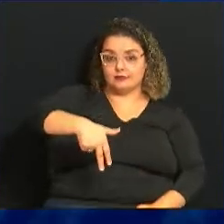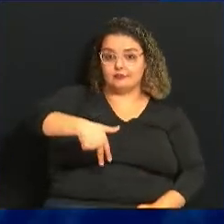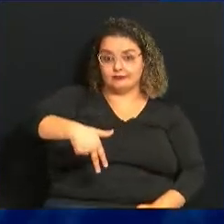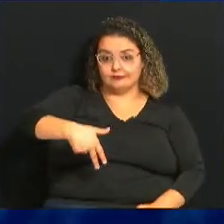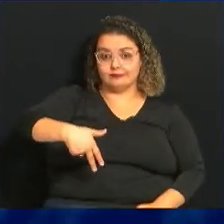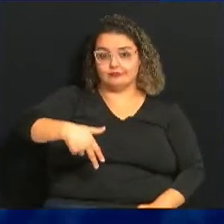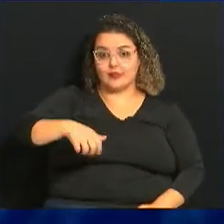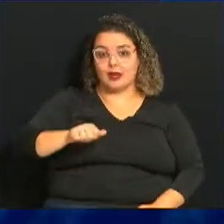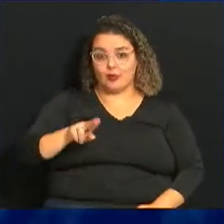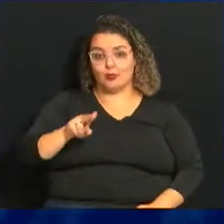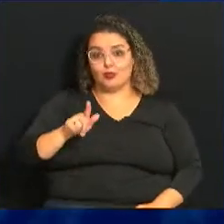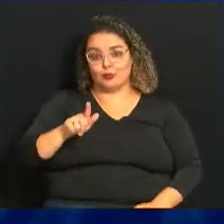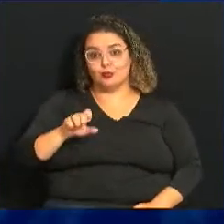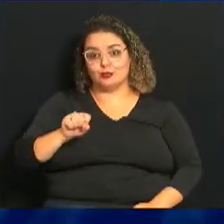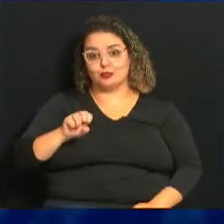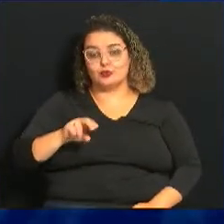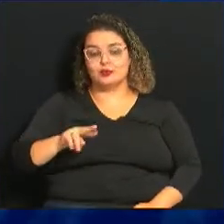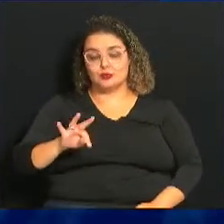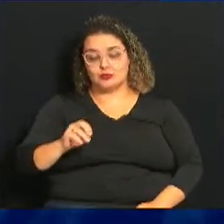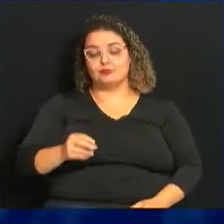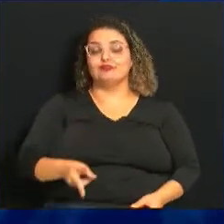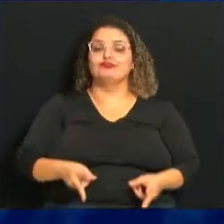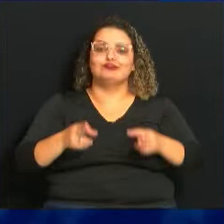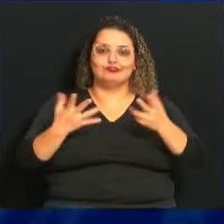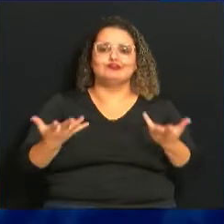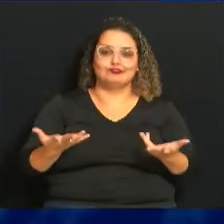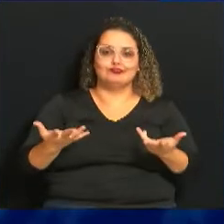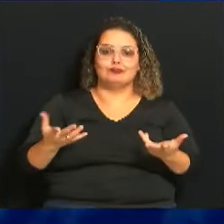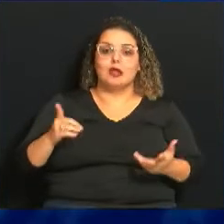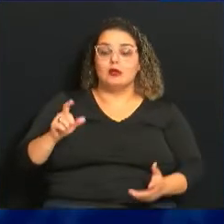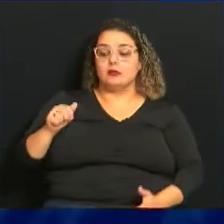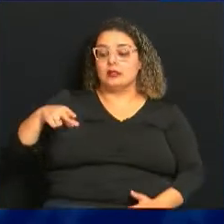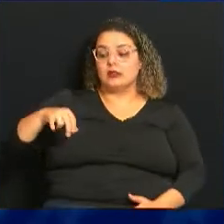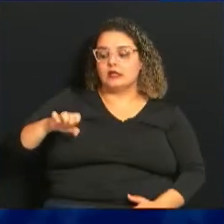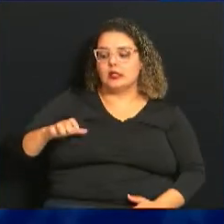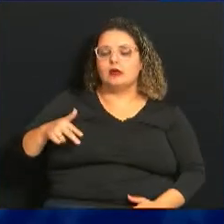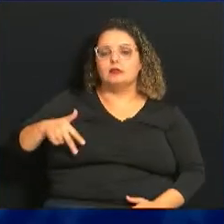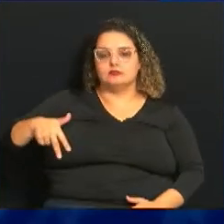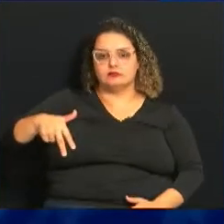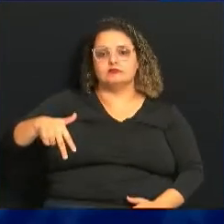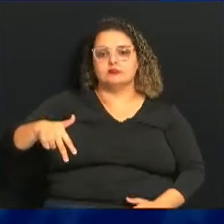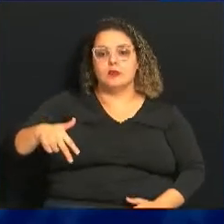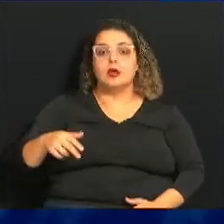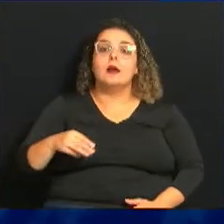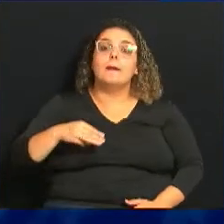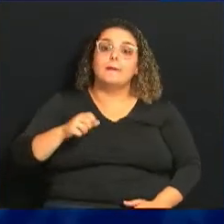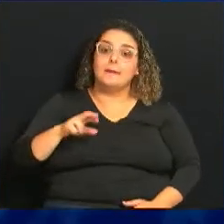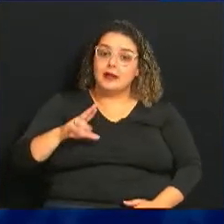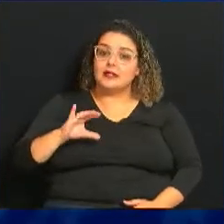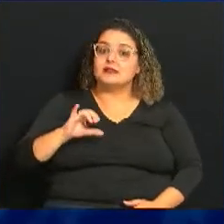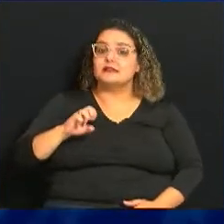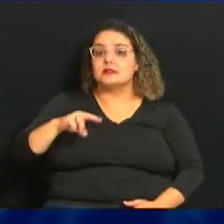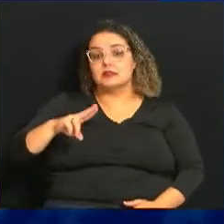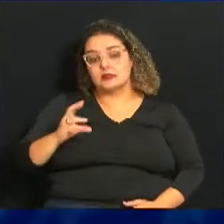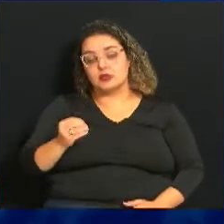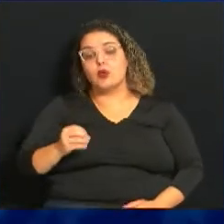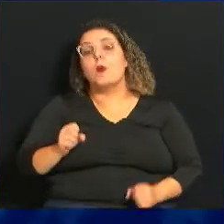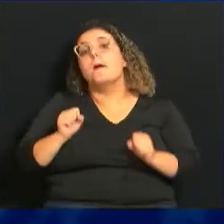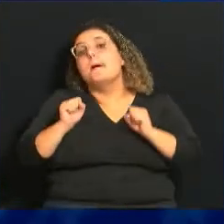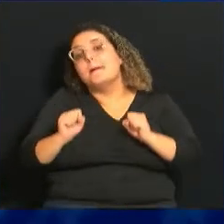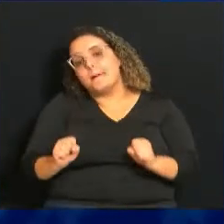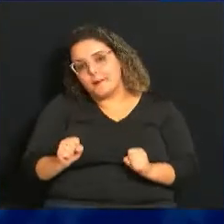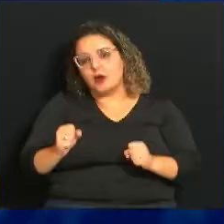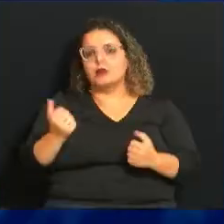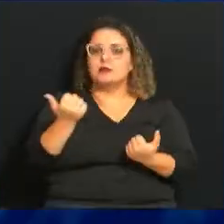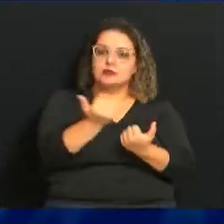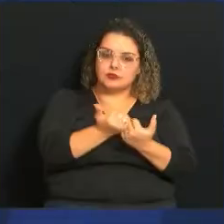O Eliel deve entrar na lateral esquerda e o Marcinho pode ser um substituto. Essa é a provável escalação